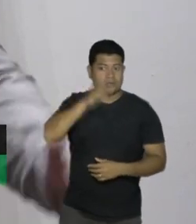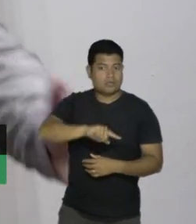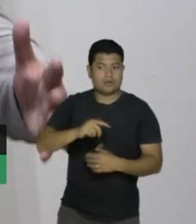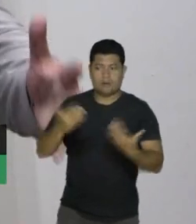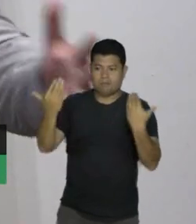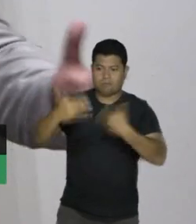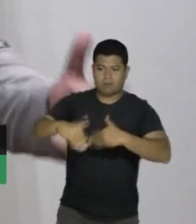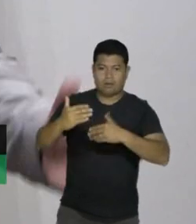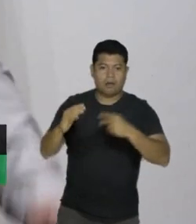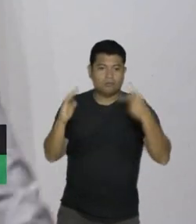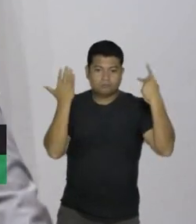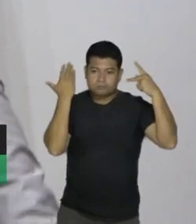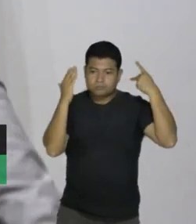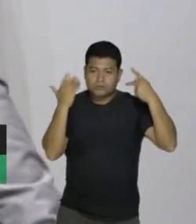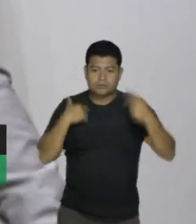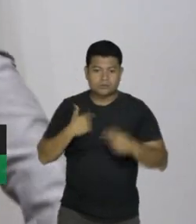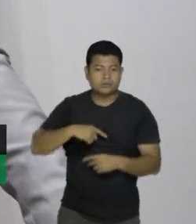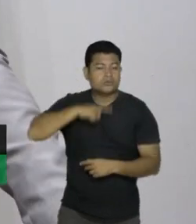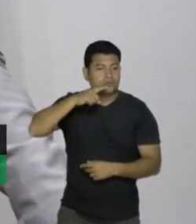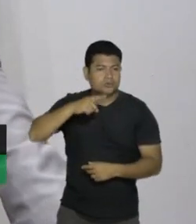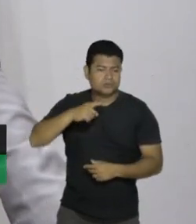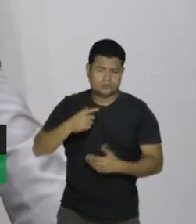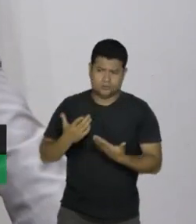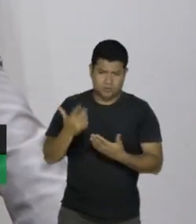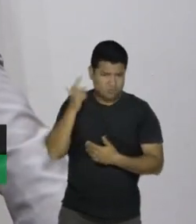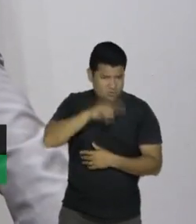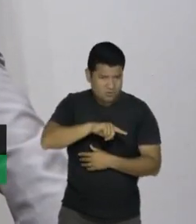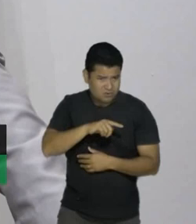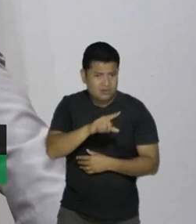vocês têm essa esperança de que eles passariam